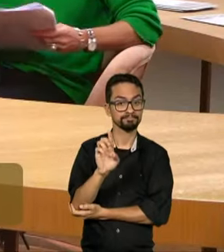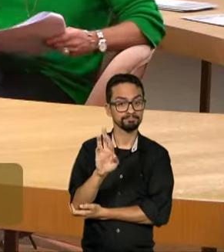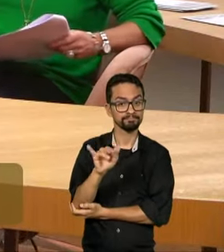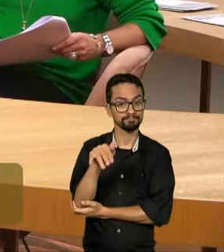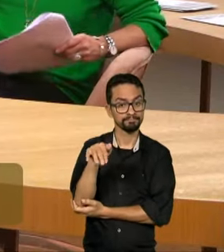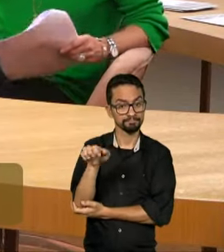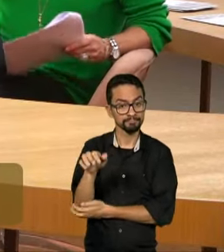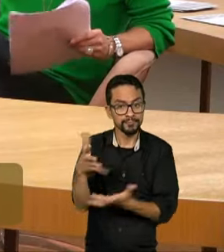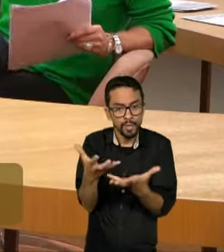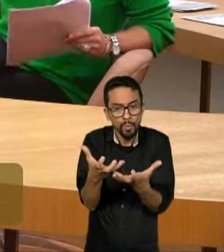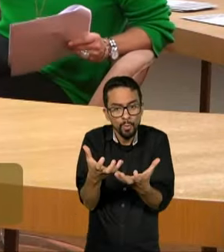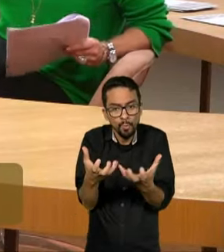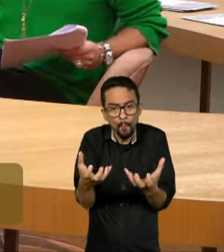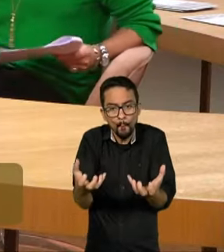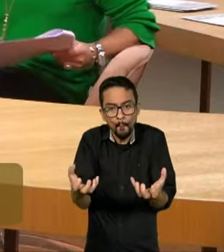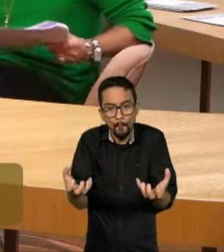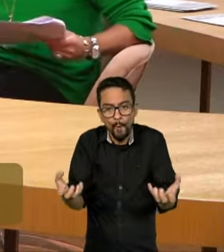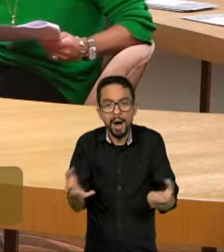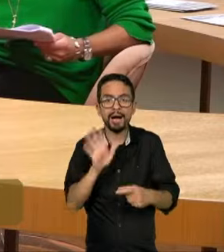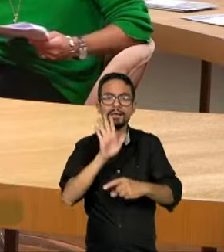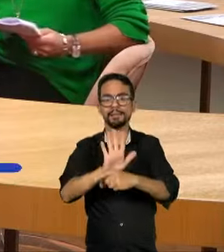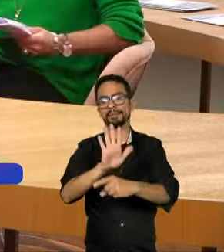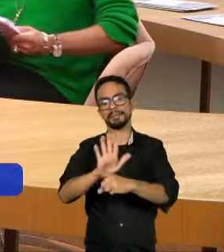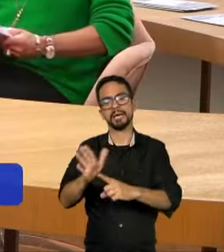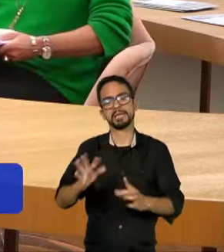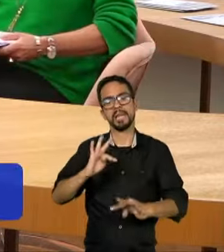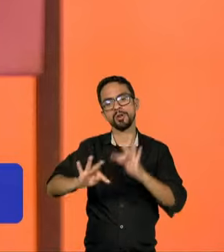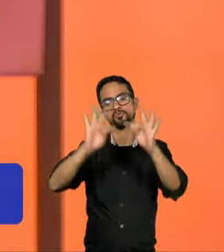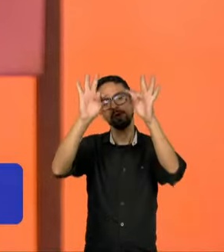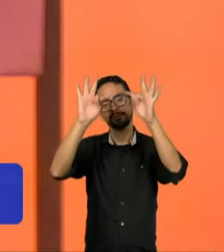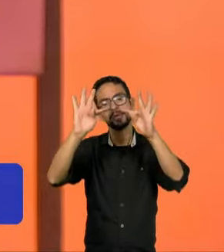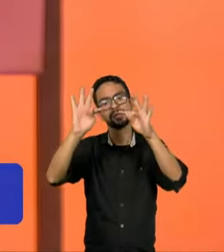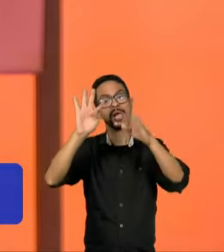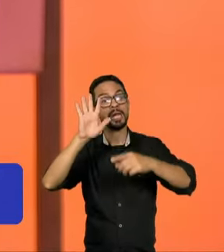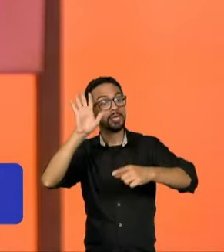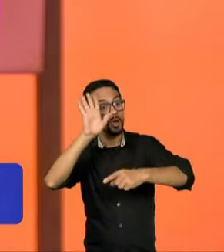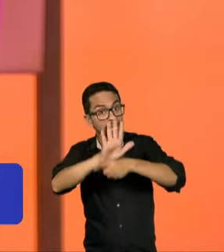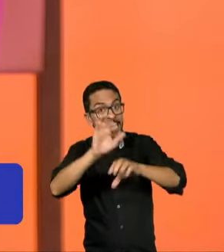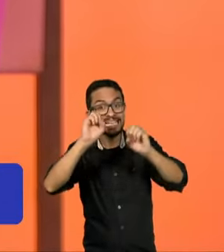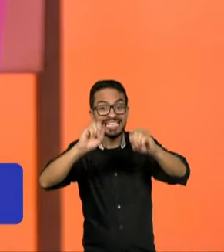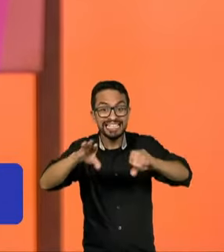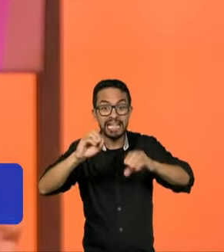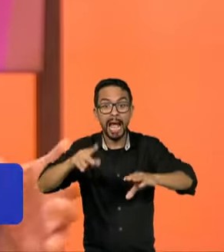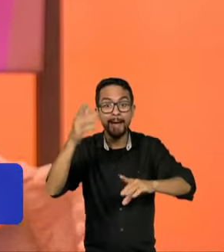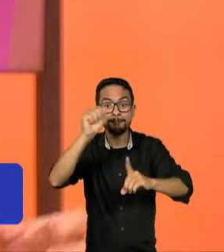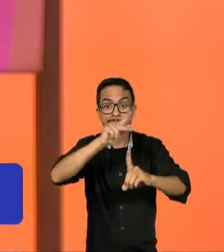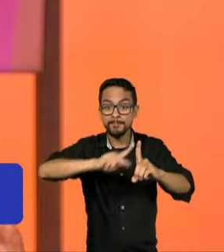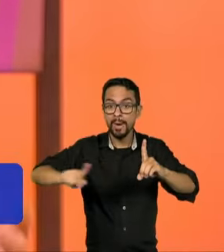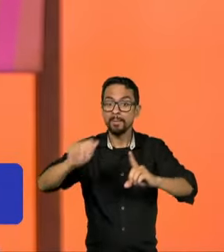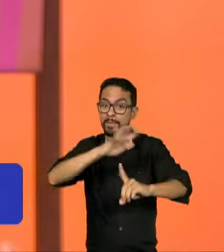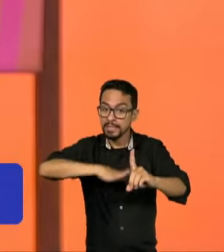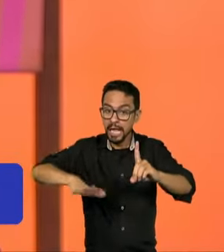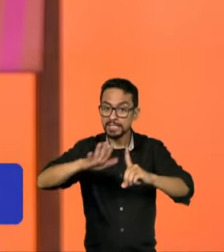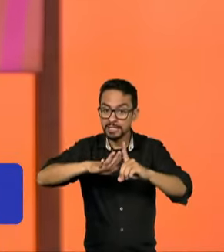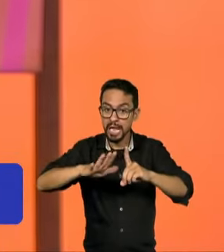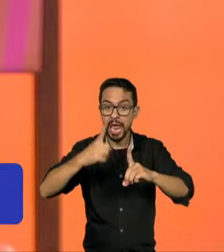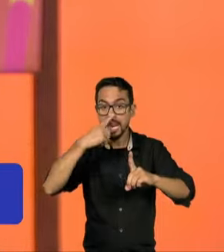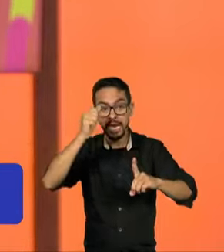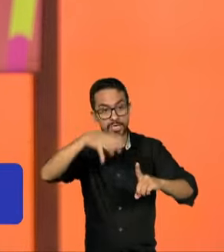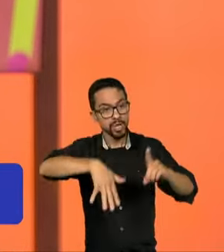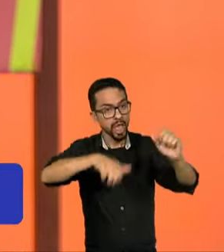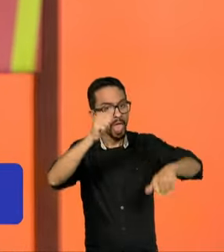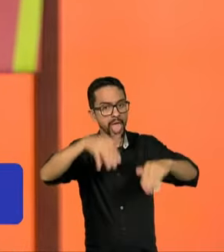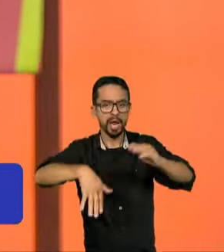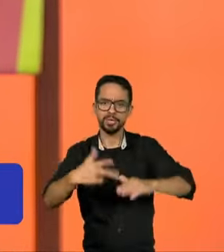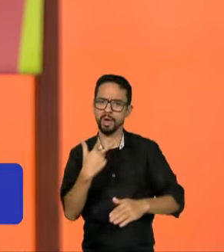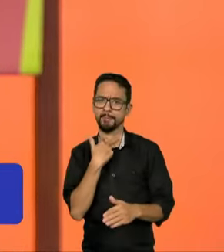jogar lixo, ajudar... A consciência da população, tem que estar consciente. Ajudar a não jogar lixo nos rios, etc. E você saber, bom, aqui